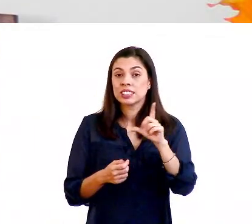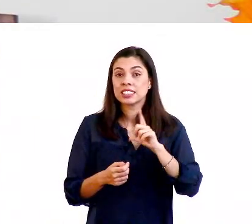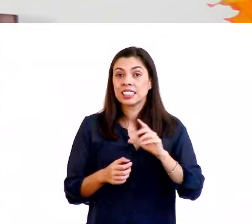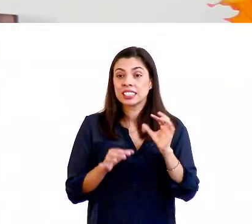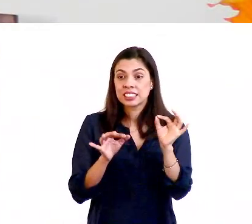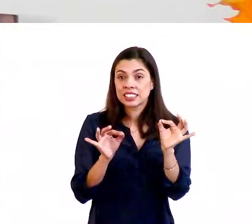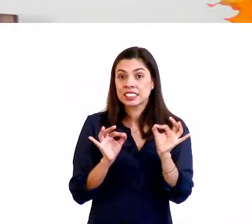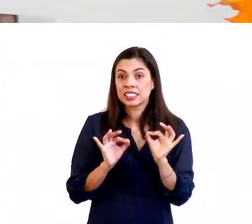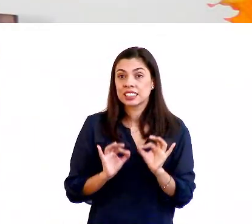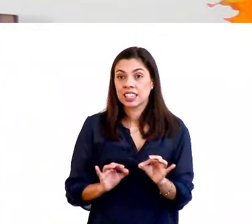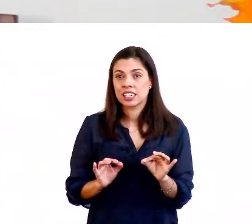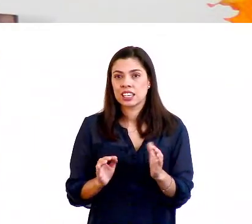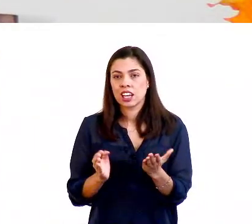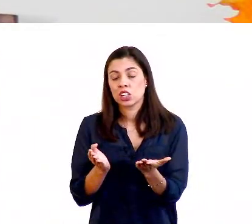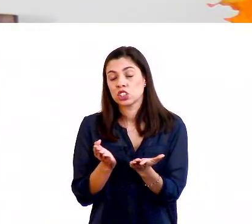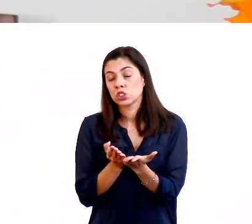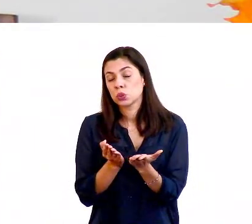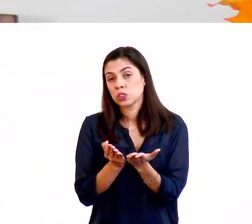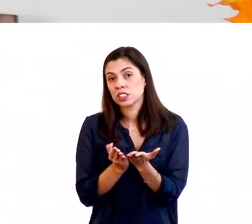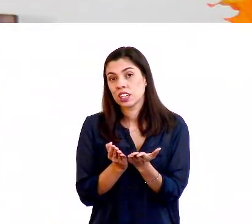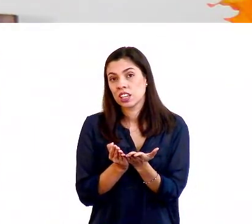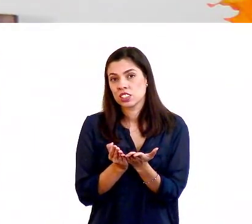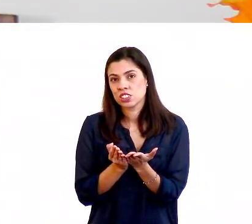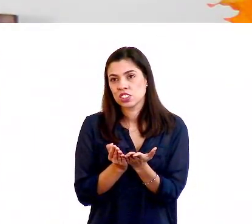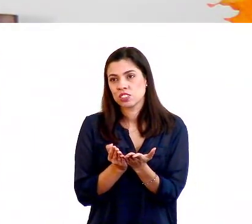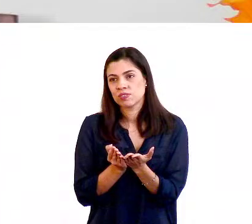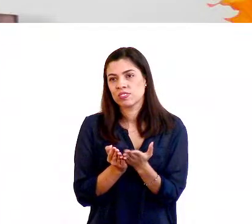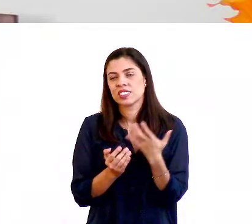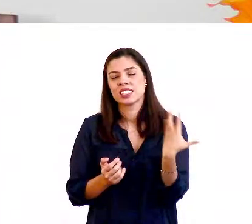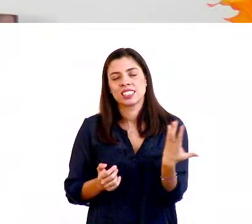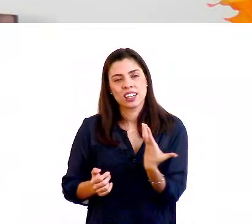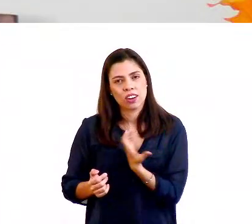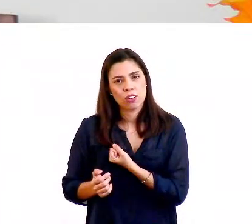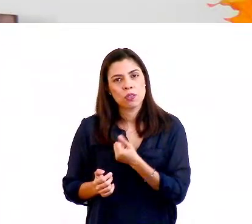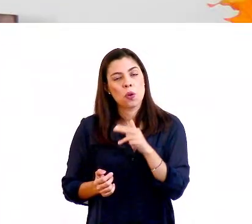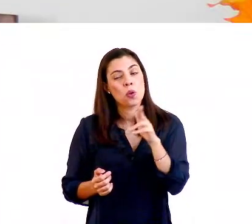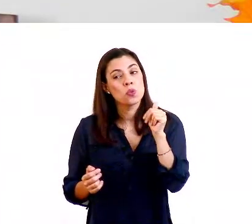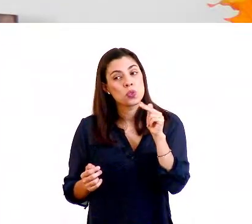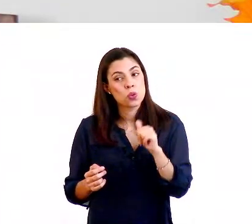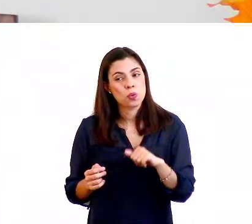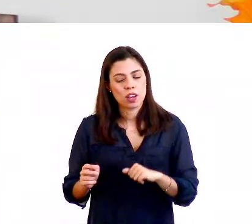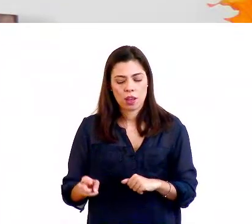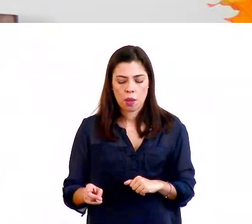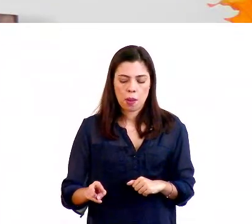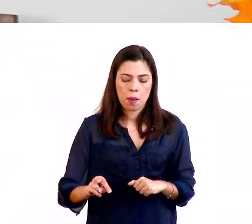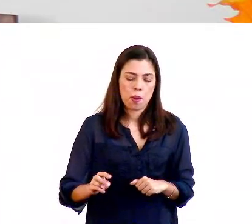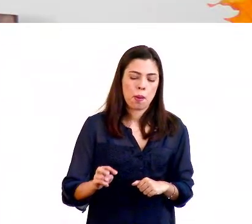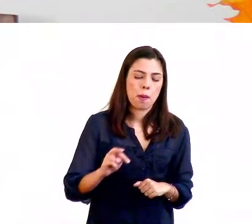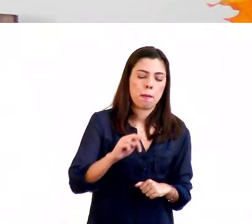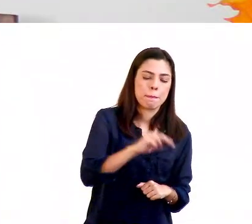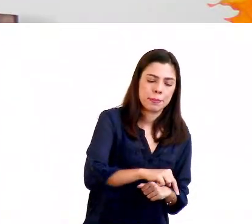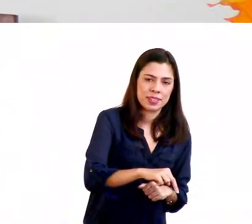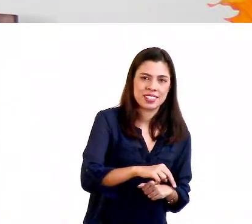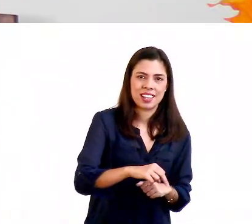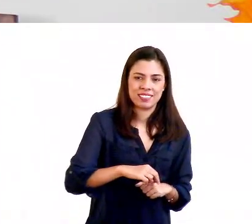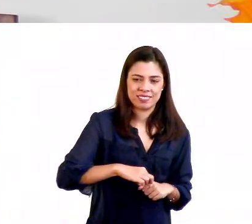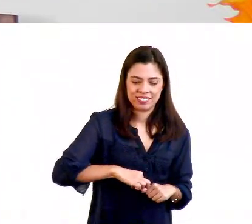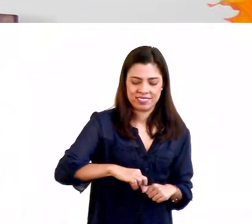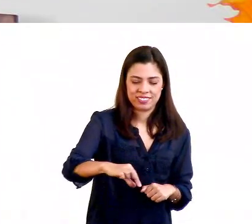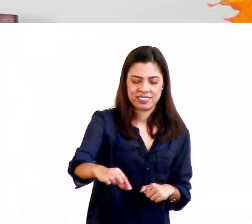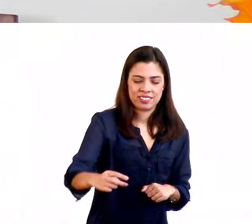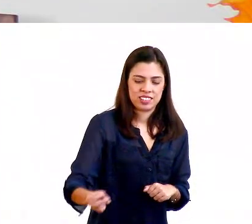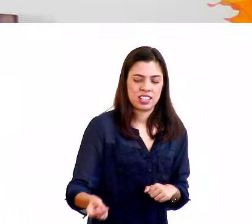de que você é salvo de fato, é isso que ele está dizendo. Quanto a vós outros, todavia,